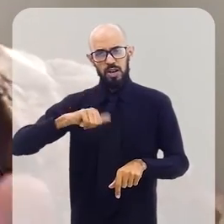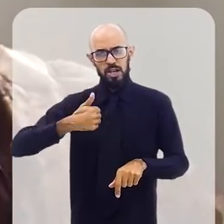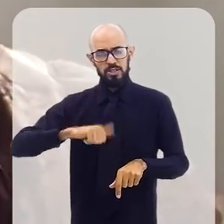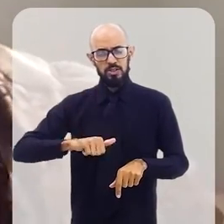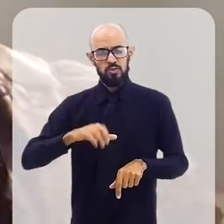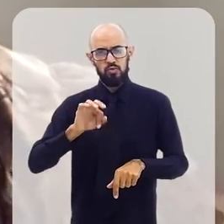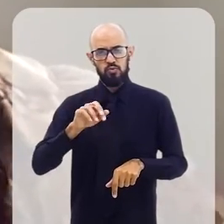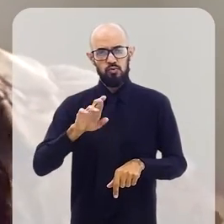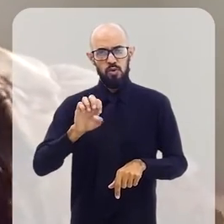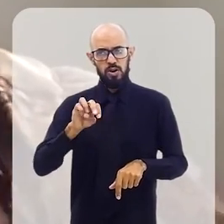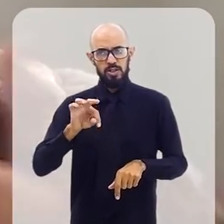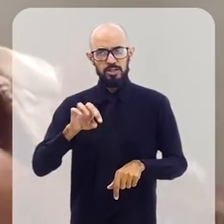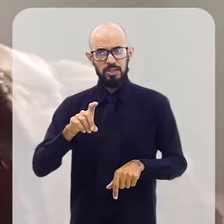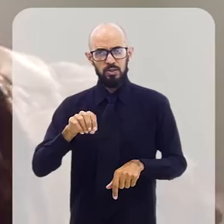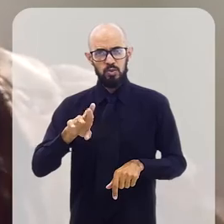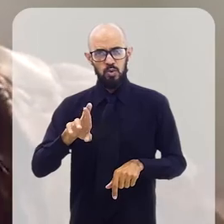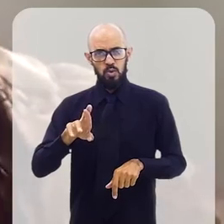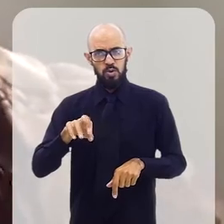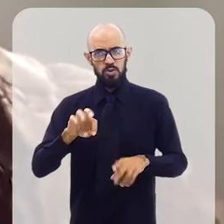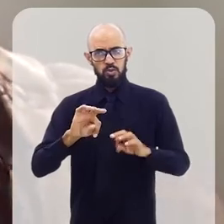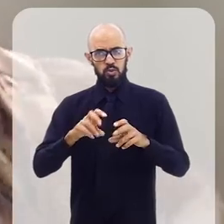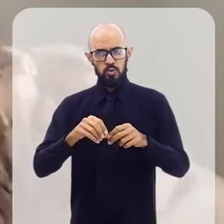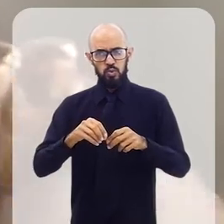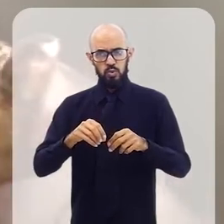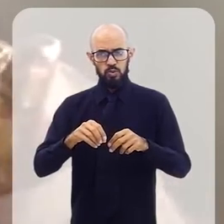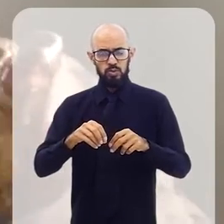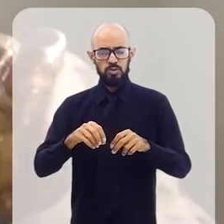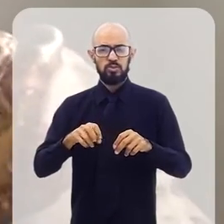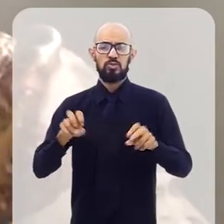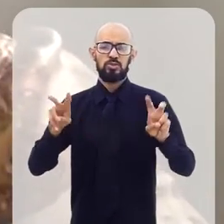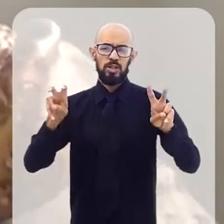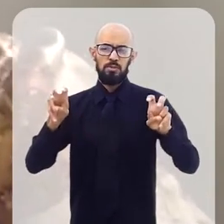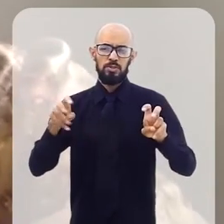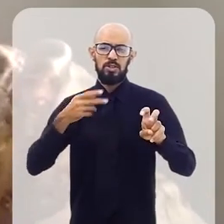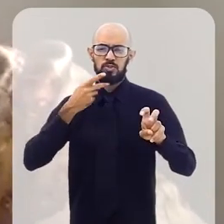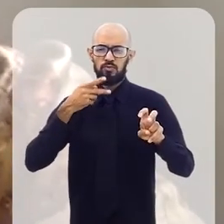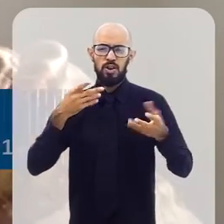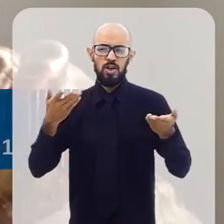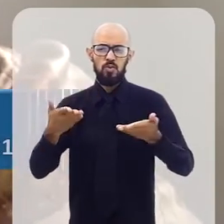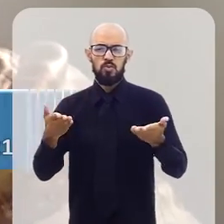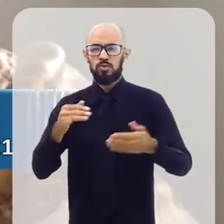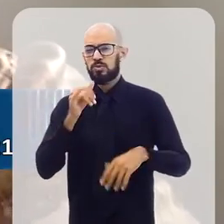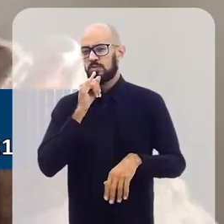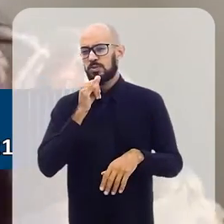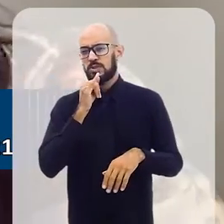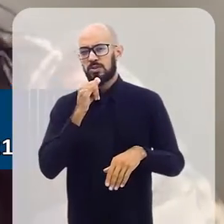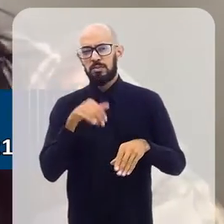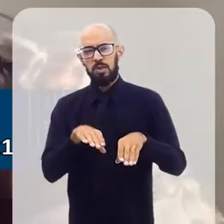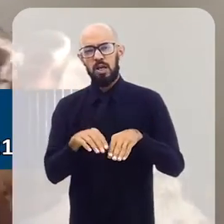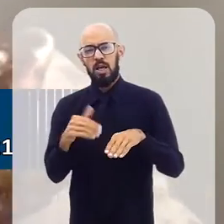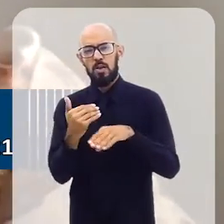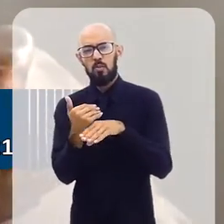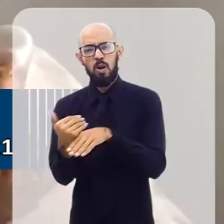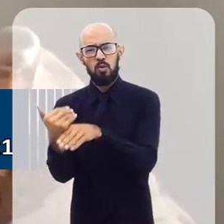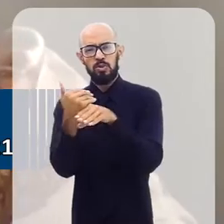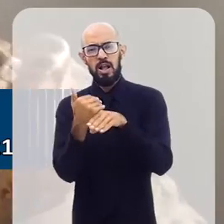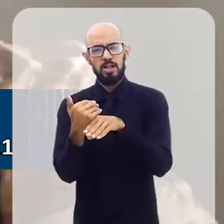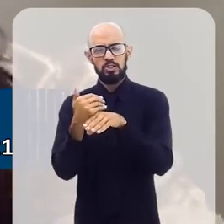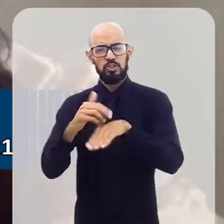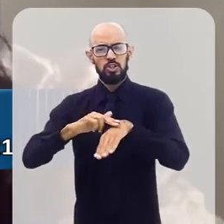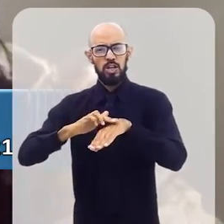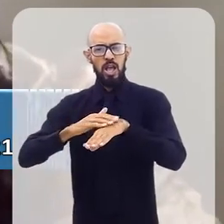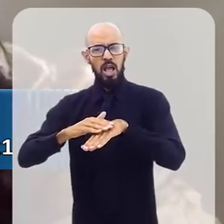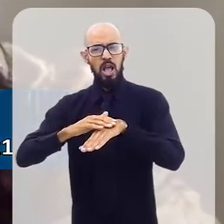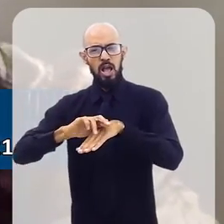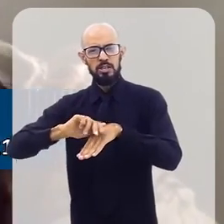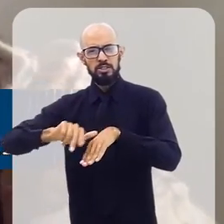para avaliação de fornecedores, devida diligência e esses tópicos que a gente fala tanto hoje em dia, né? Então, igualdade racial,